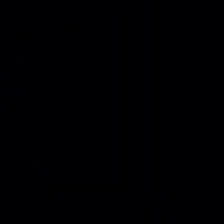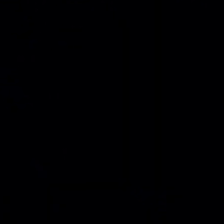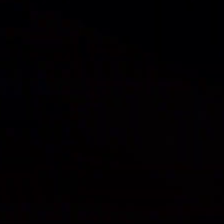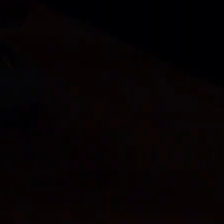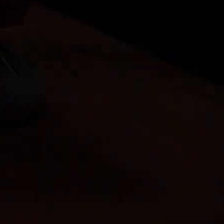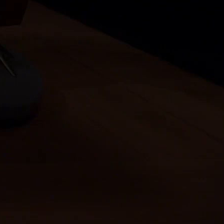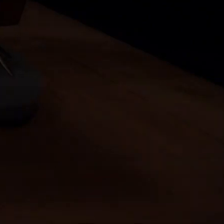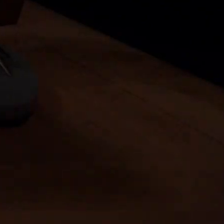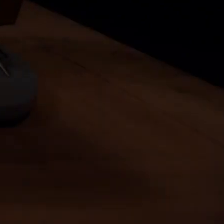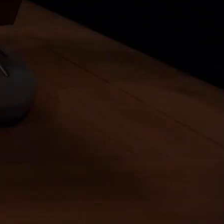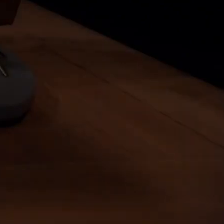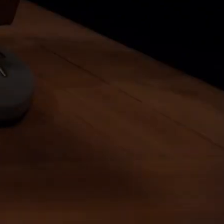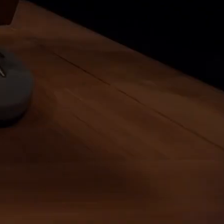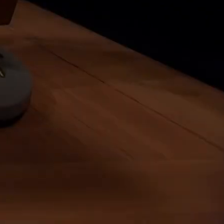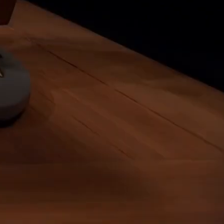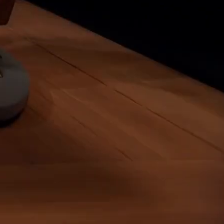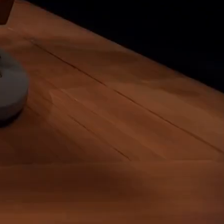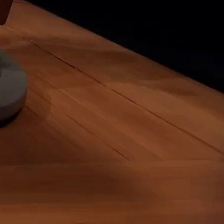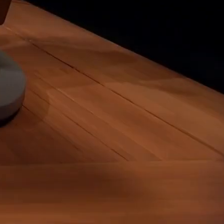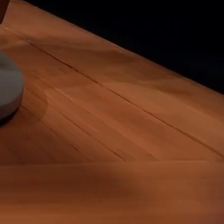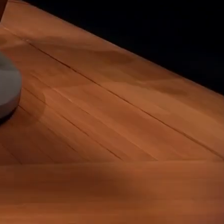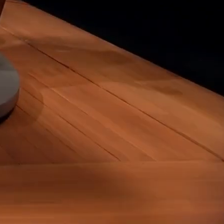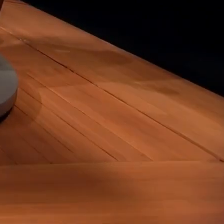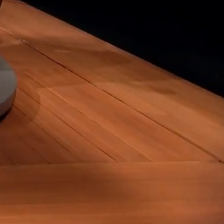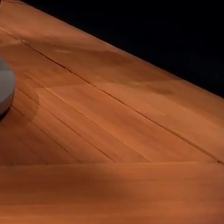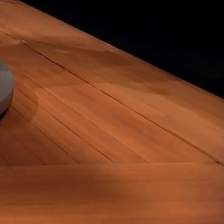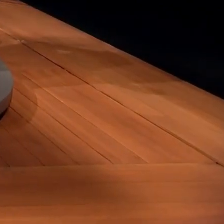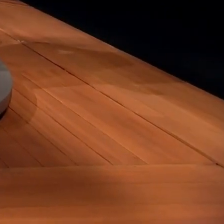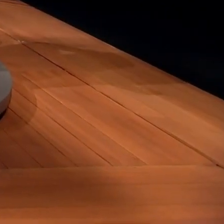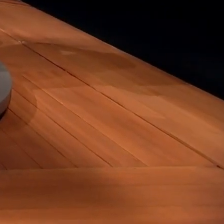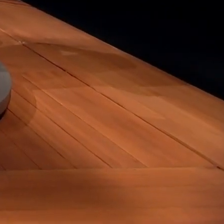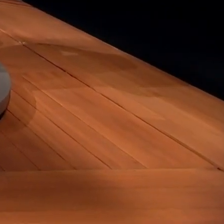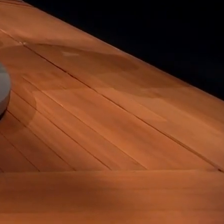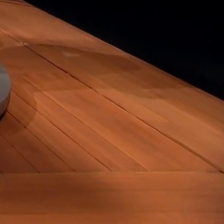lugar, uns olhares na lida,